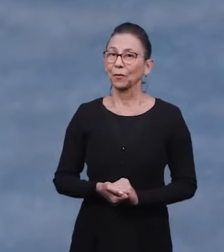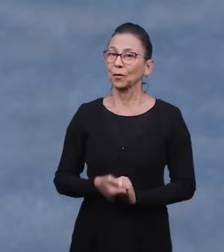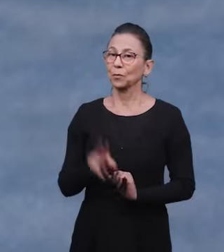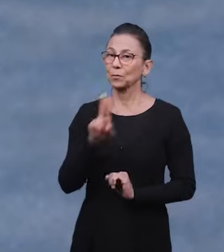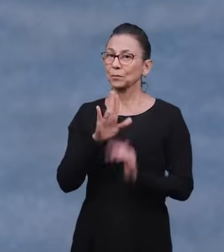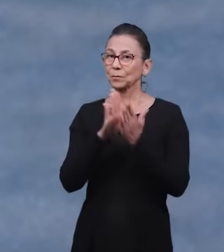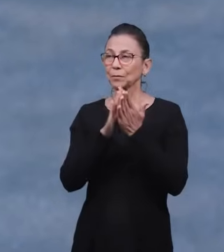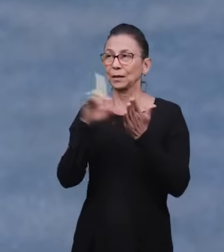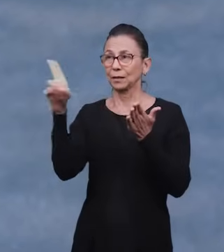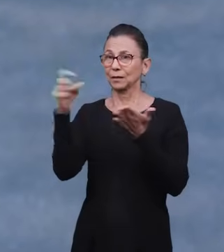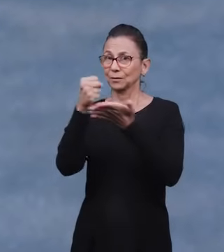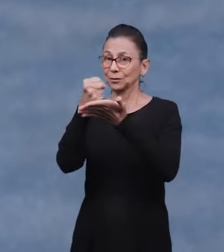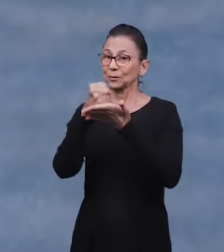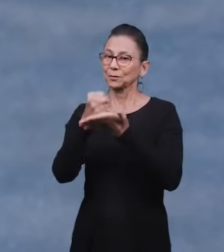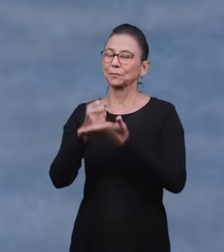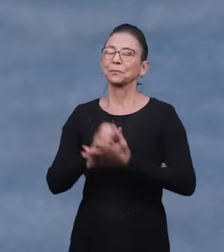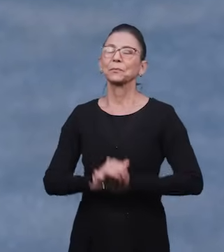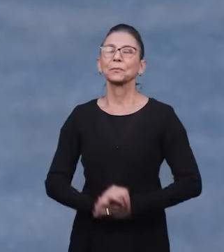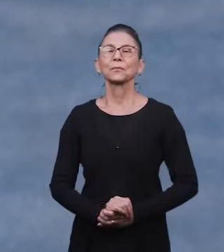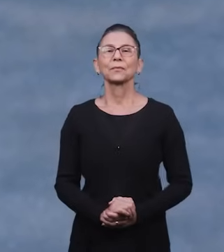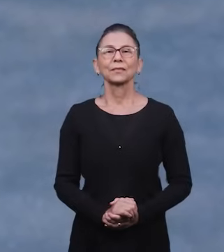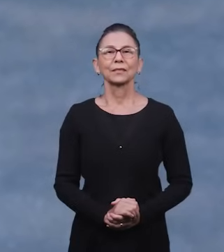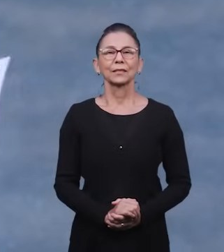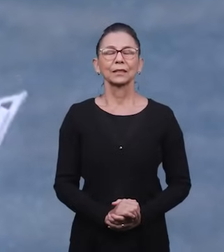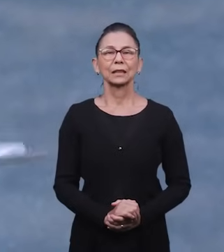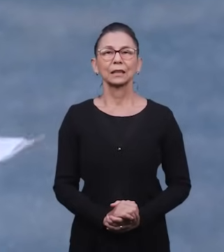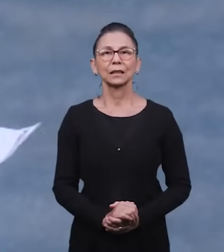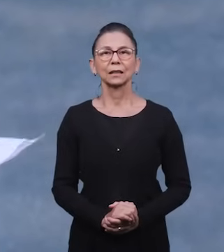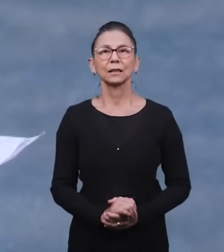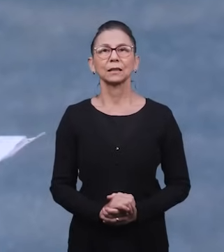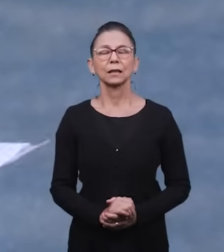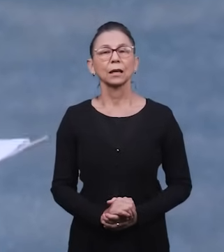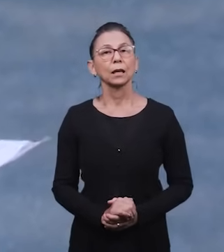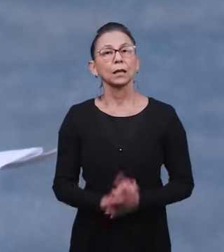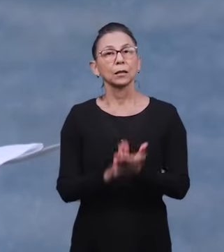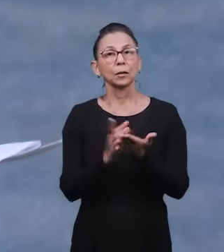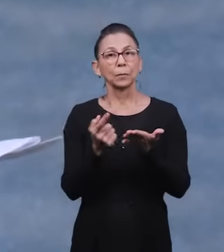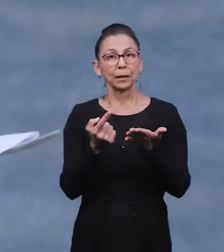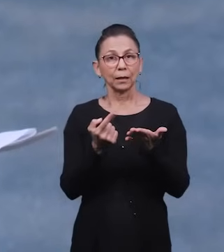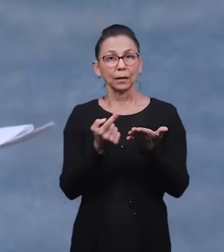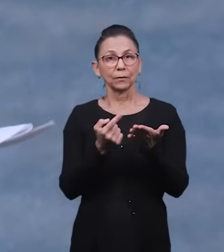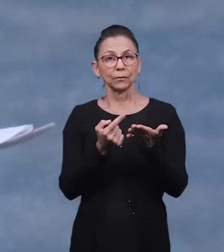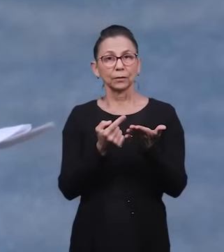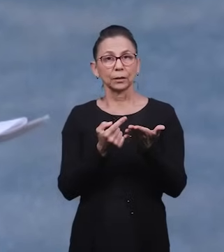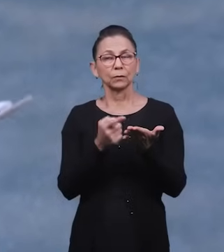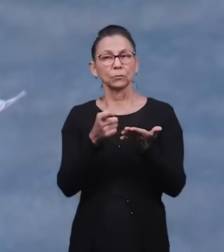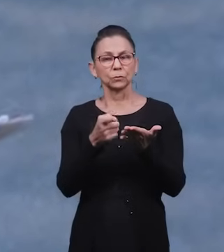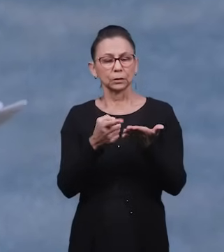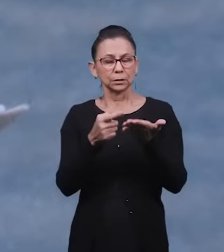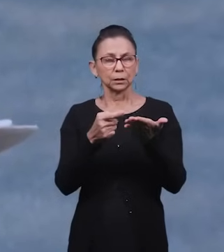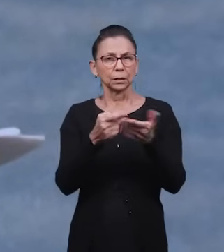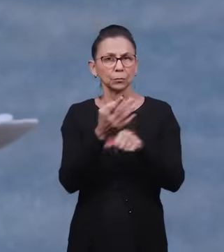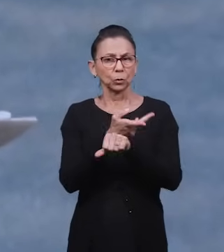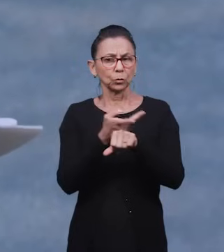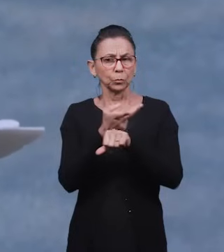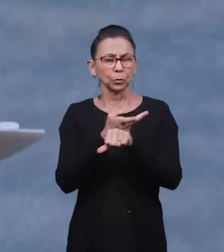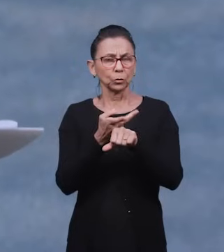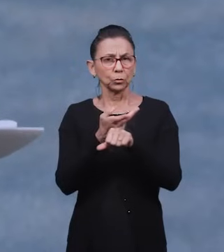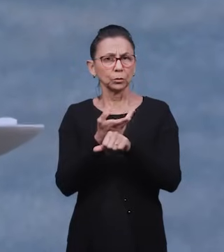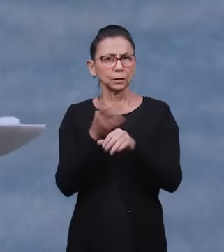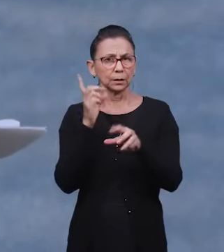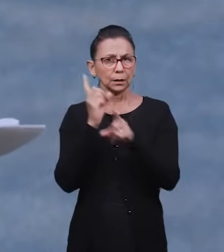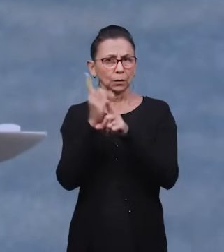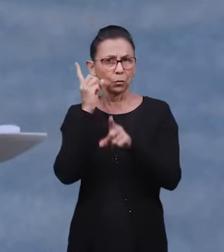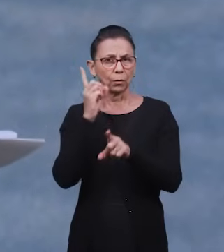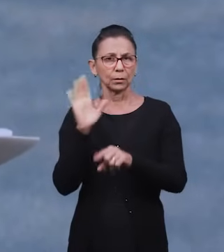nosso socorro é sempre a palavra que está aqui conosco aqui. Quando você busca na palavra o recurso, você consegue alguma coisa